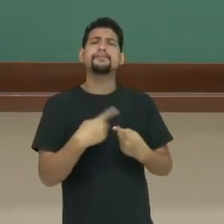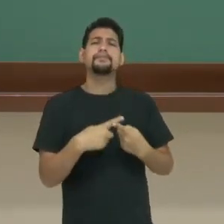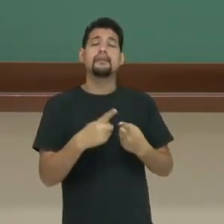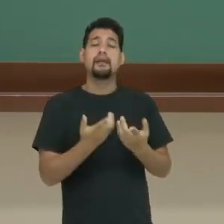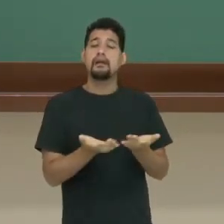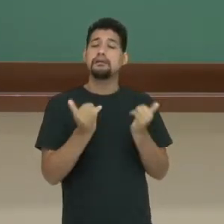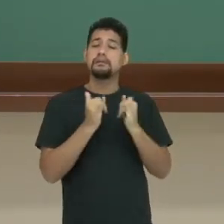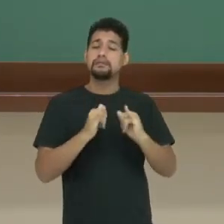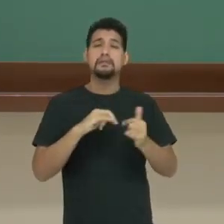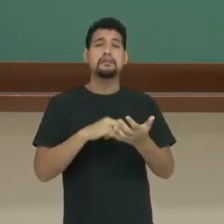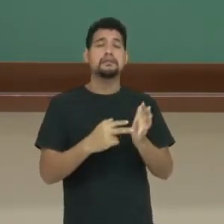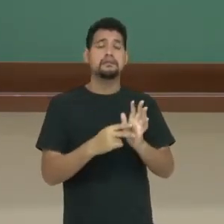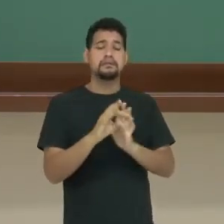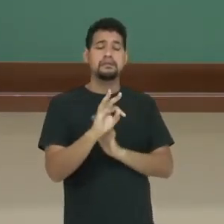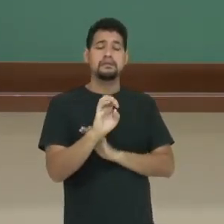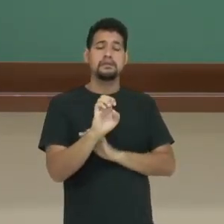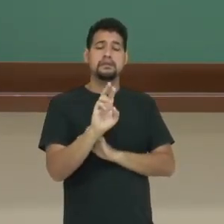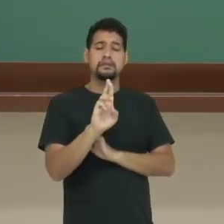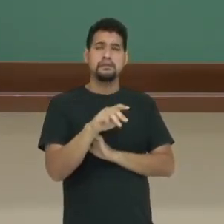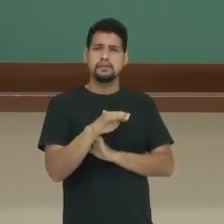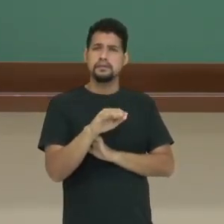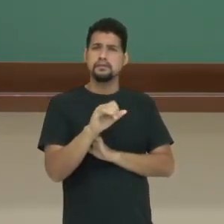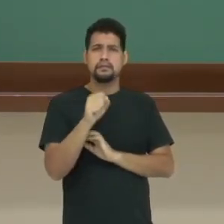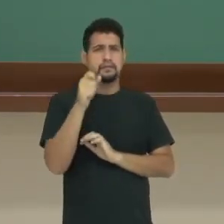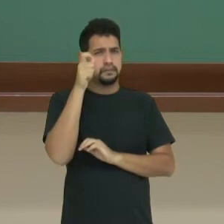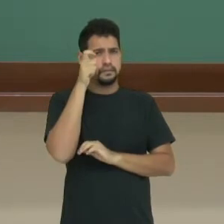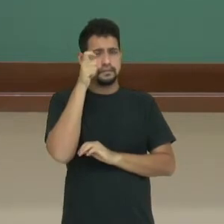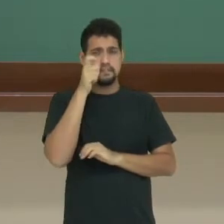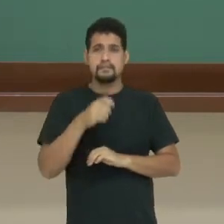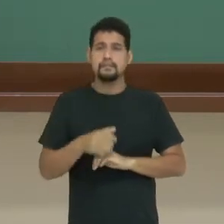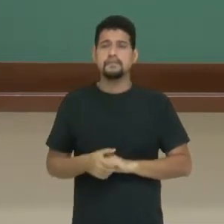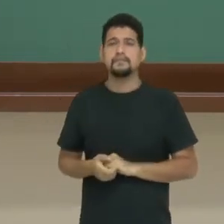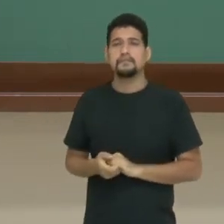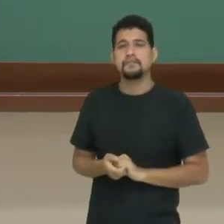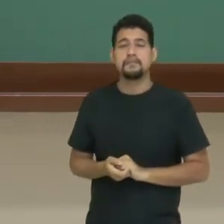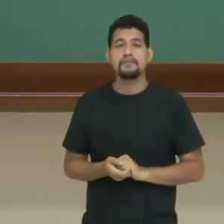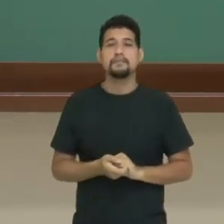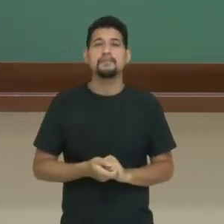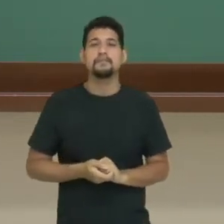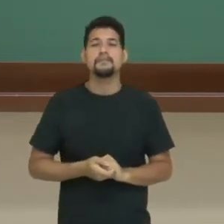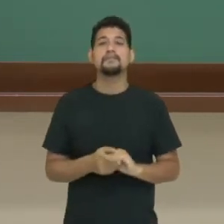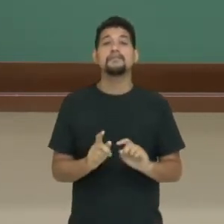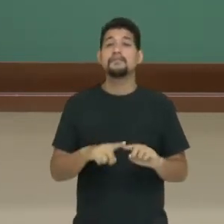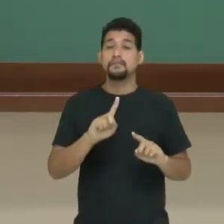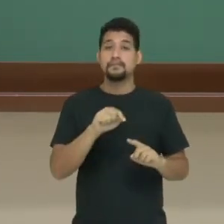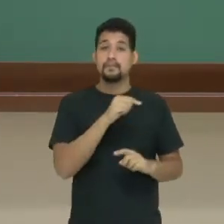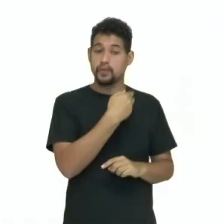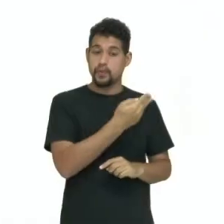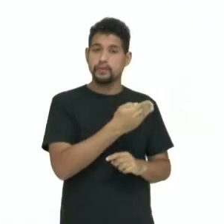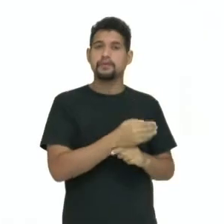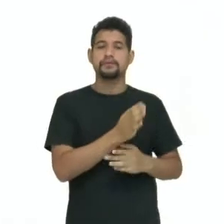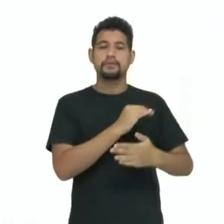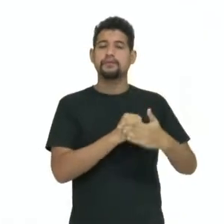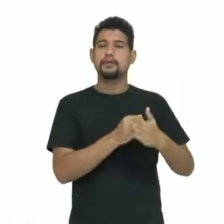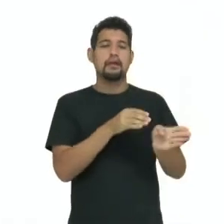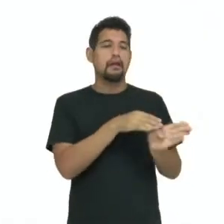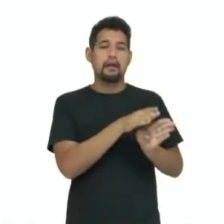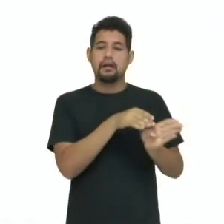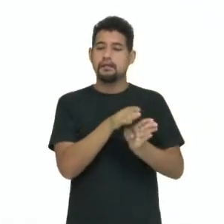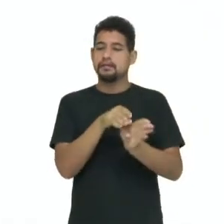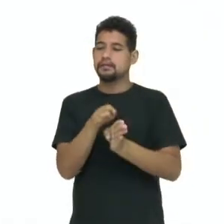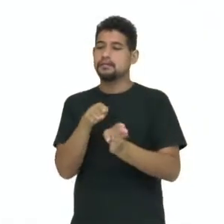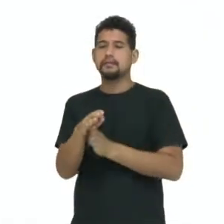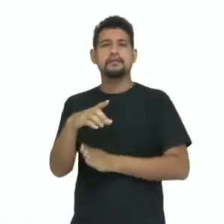dados serão técnicos, como o próprio nome diz, né? Interessante. Outro é instrucional. A entrevista instrucional, ela tem